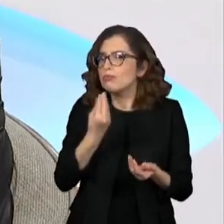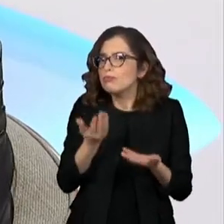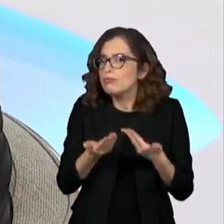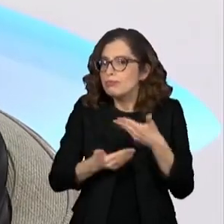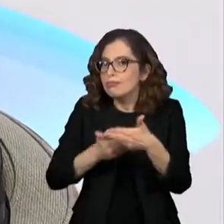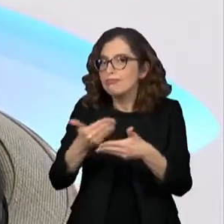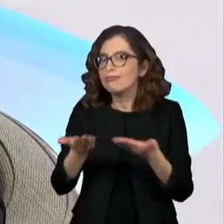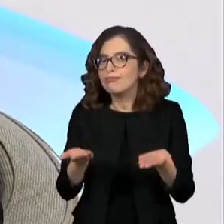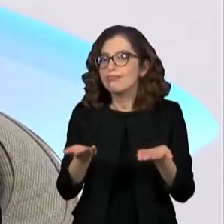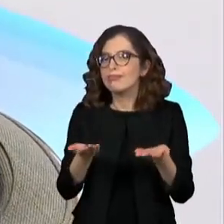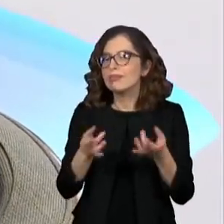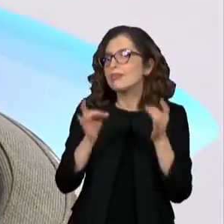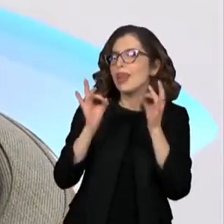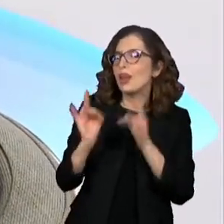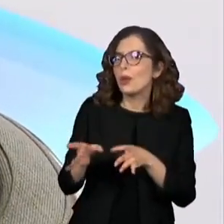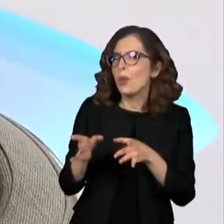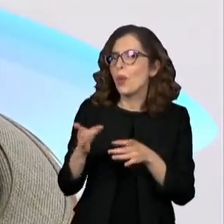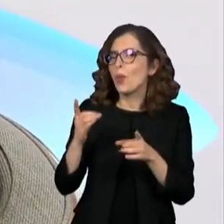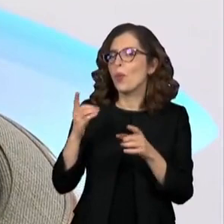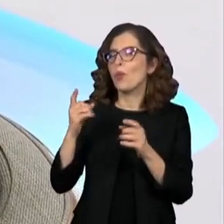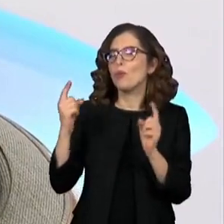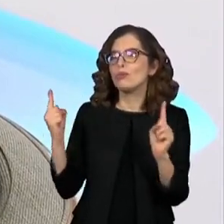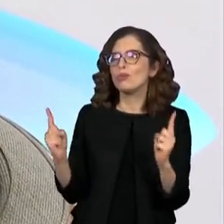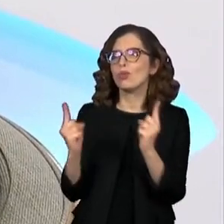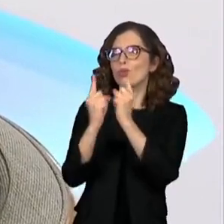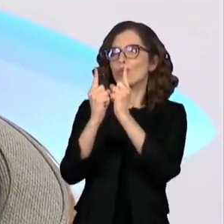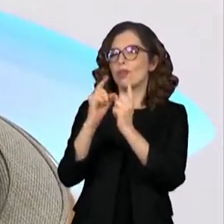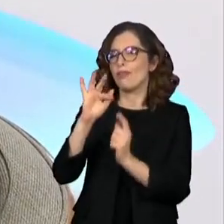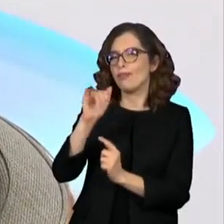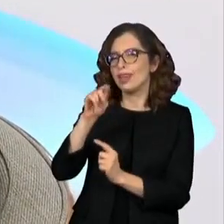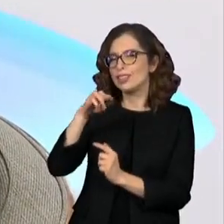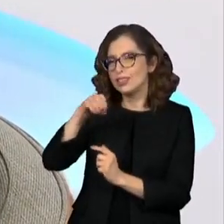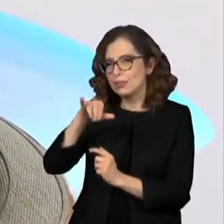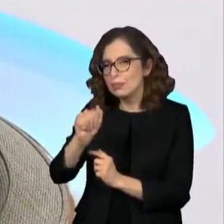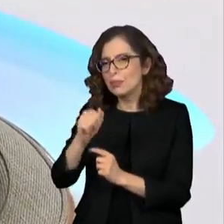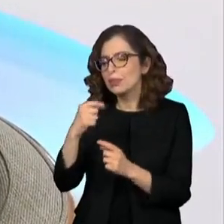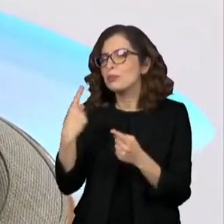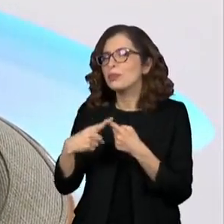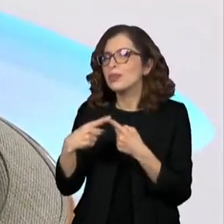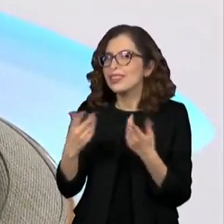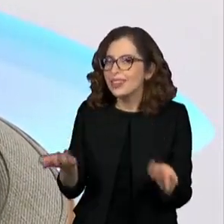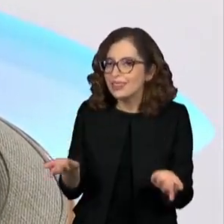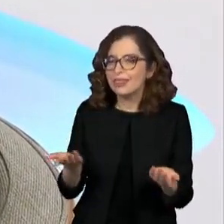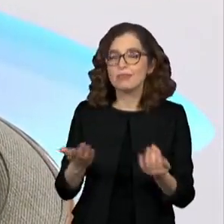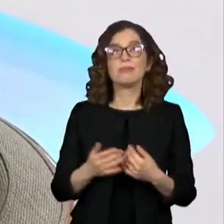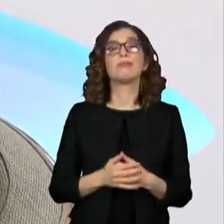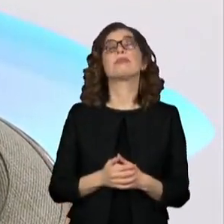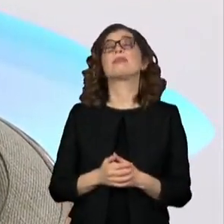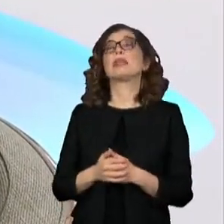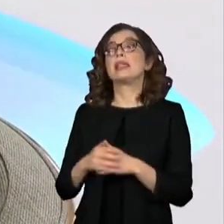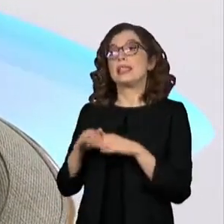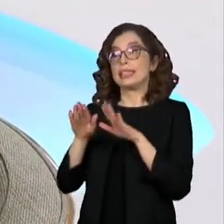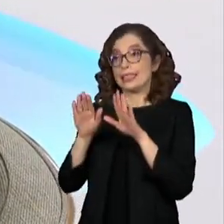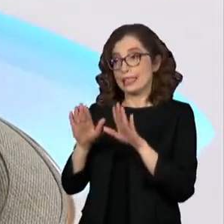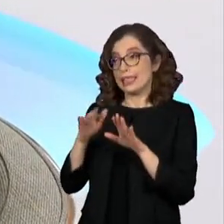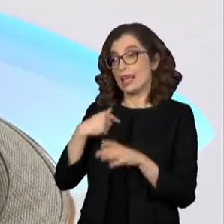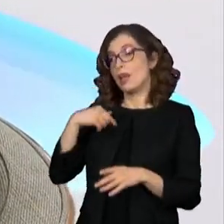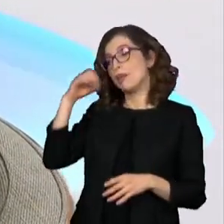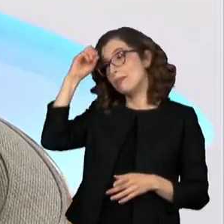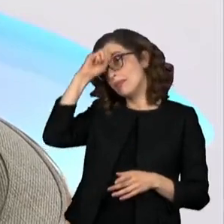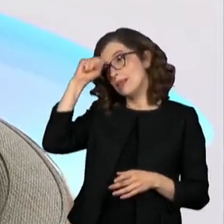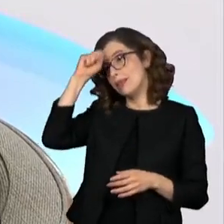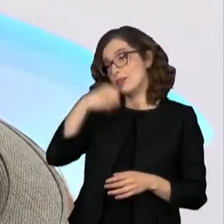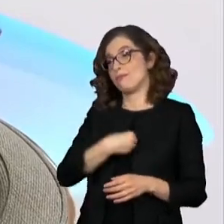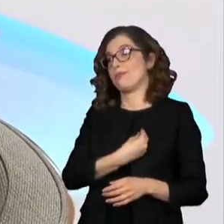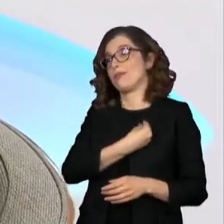linha da vida, eu percebi muito há pouco tempo que de 10 em 10 anos coisas importantes acontecem na minha